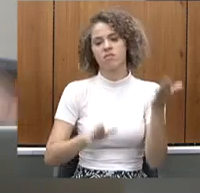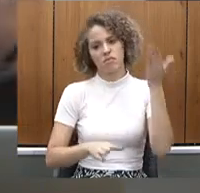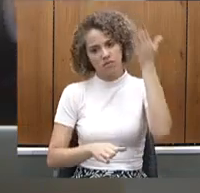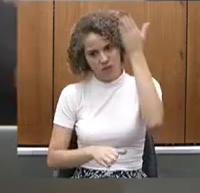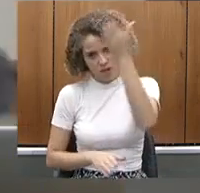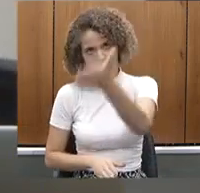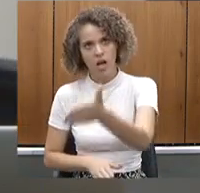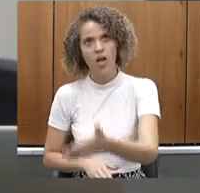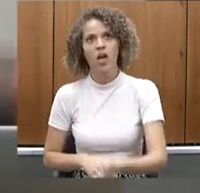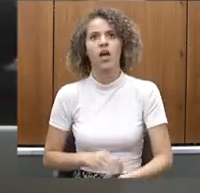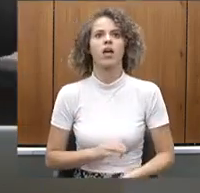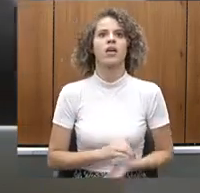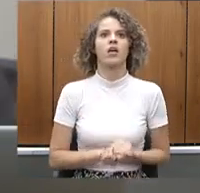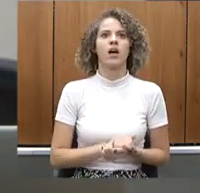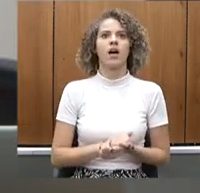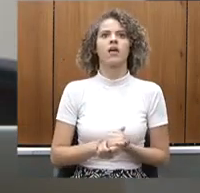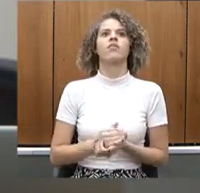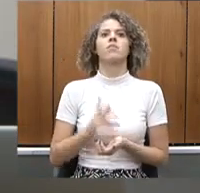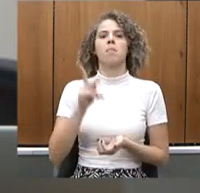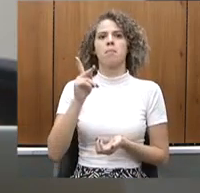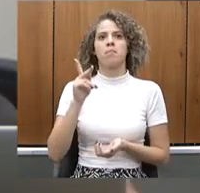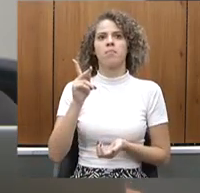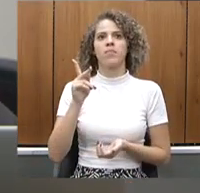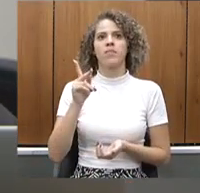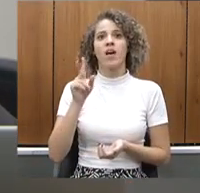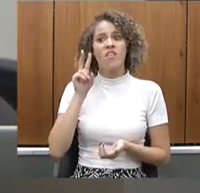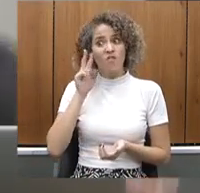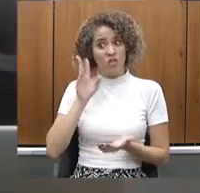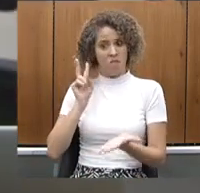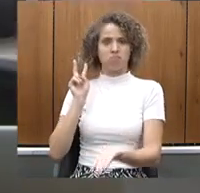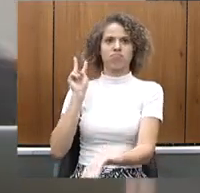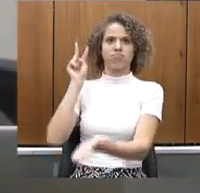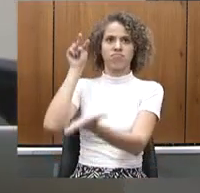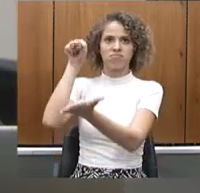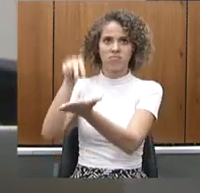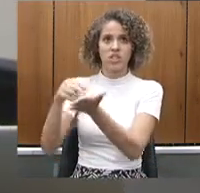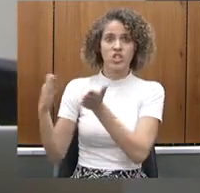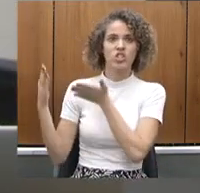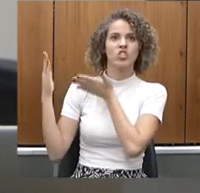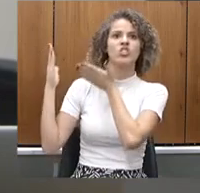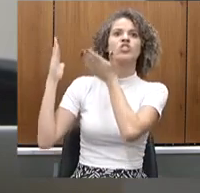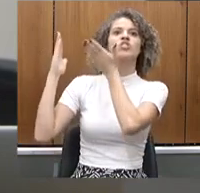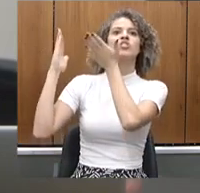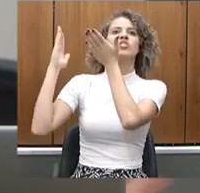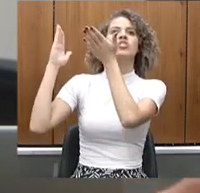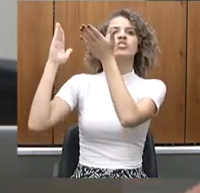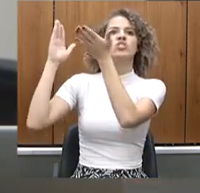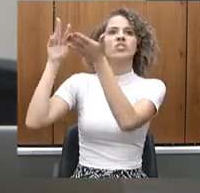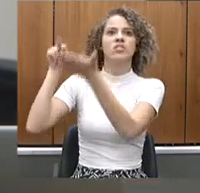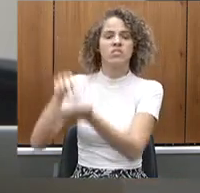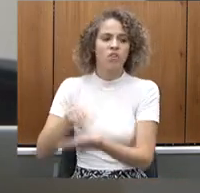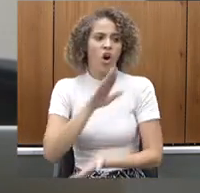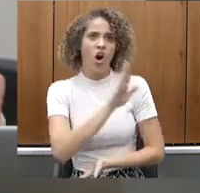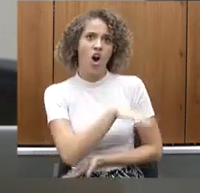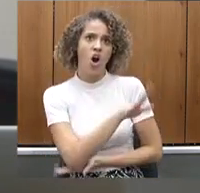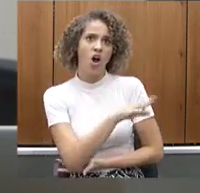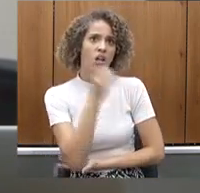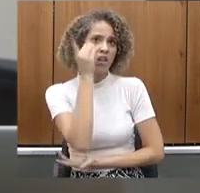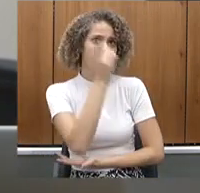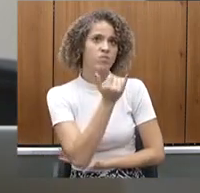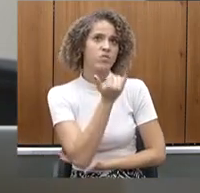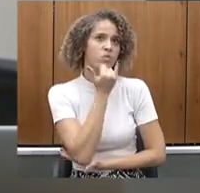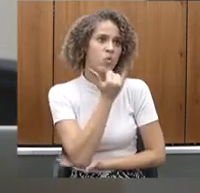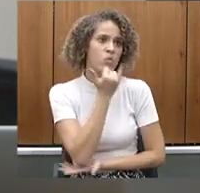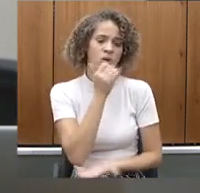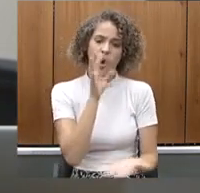em jean-cruch em Campanário o senhor vai lá aí na hora que o senhor chega lá o deputado mas não tem me